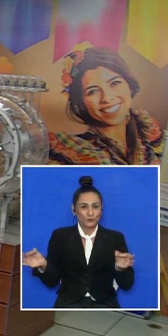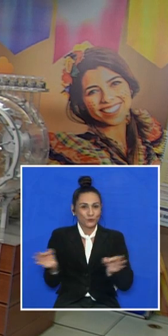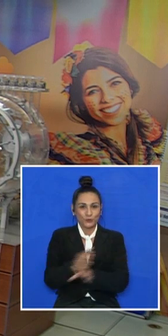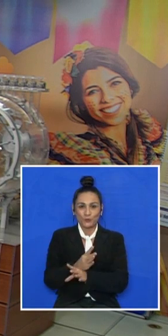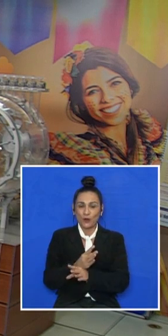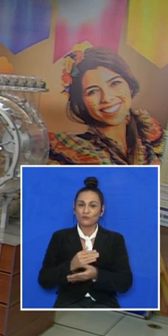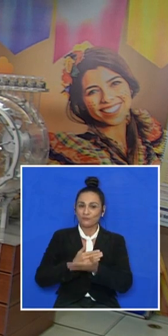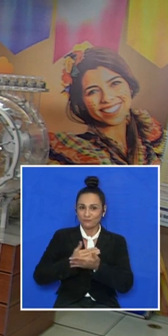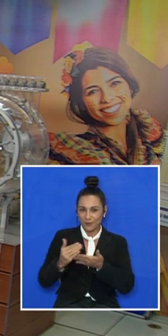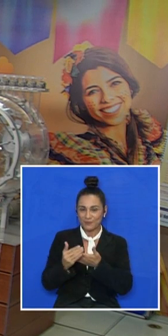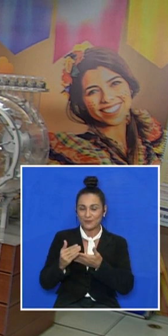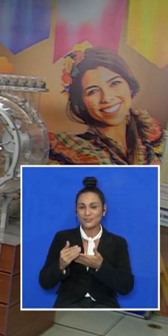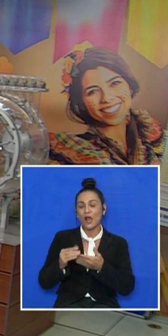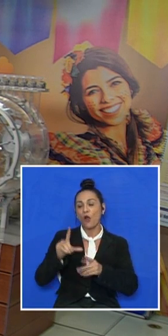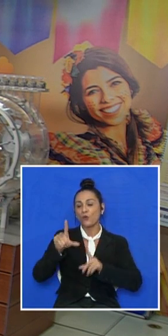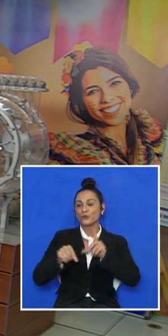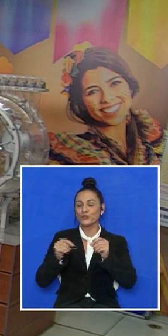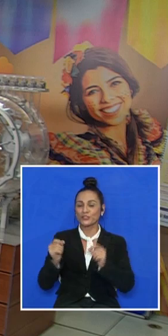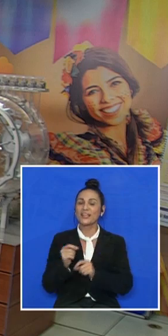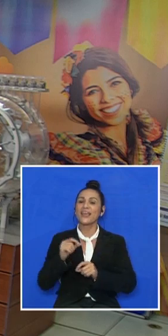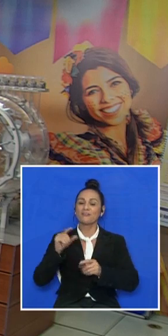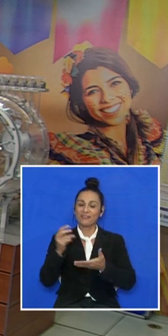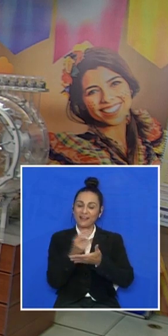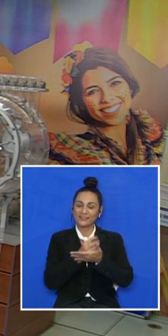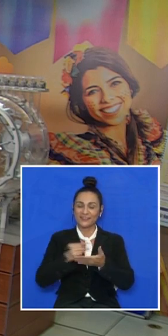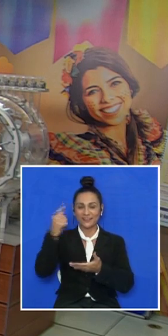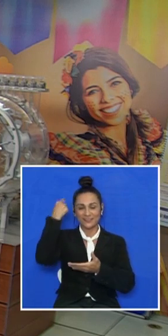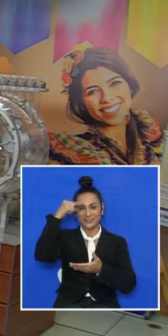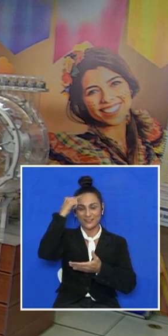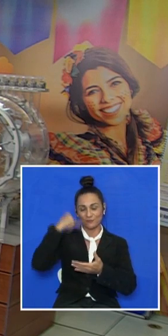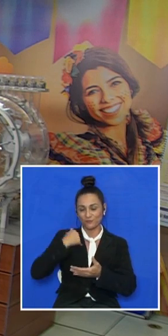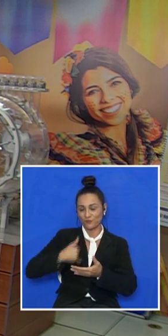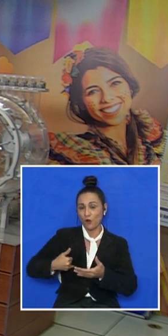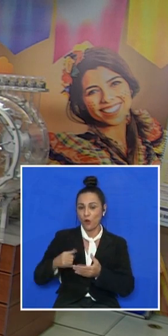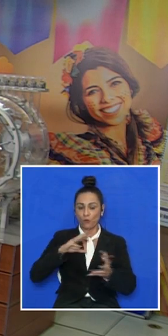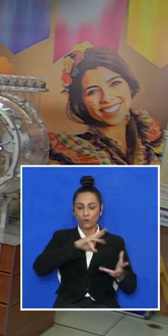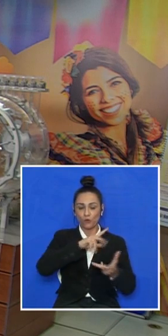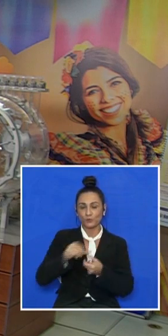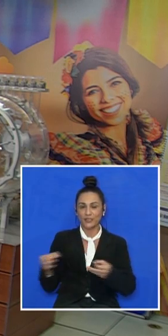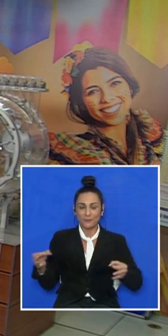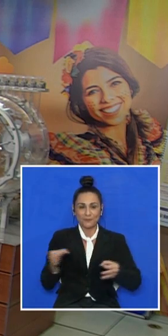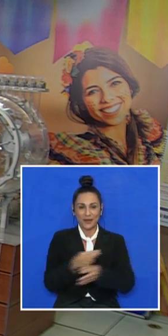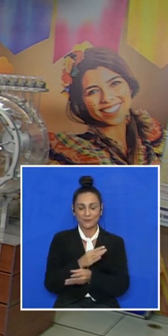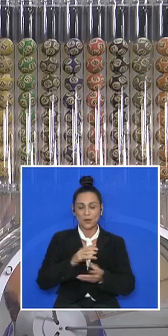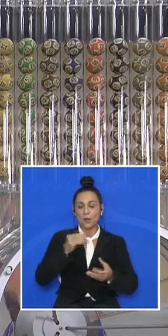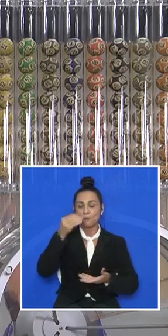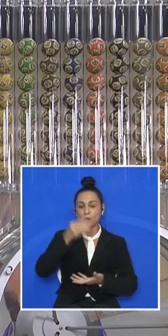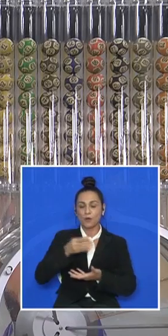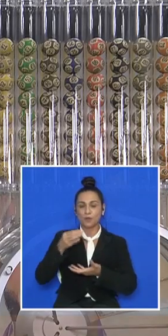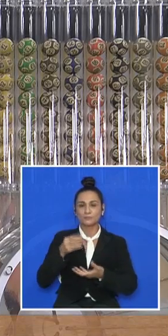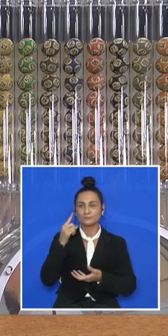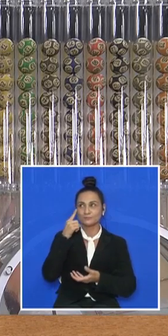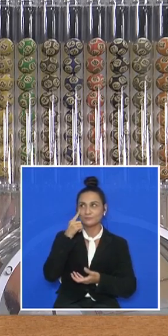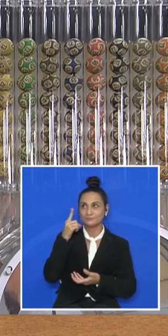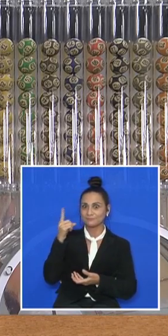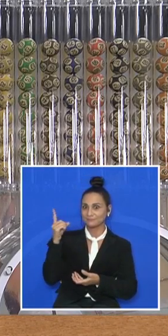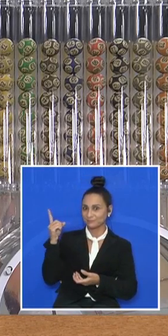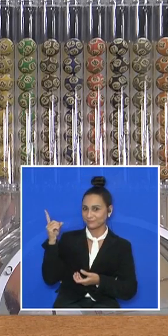então vamos começar o grande sorteio da Quina de São João. O nosso globo número 1 está preparado, bolas